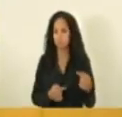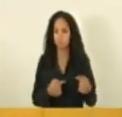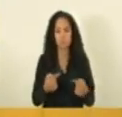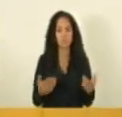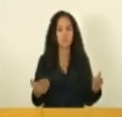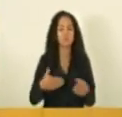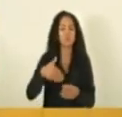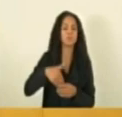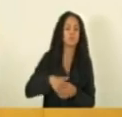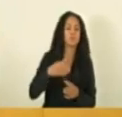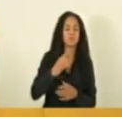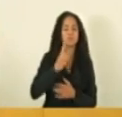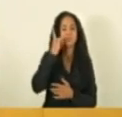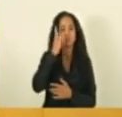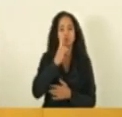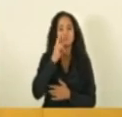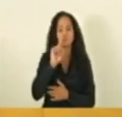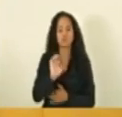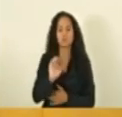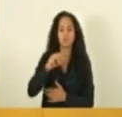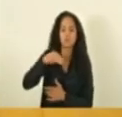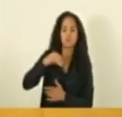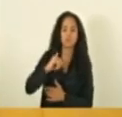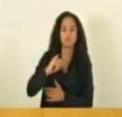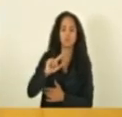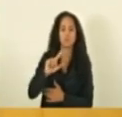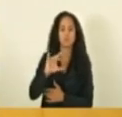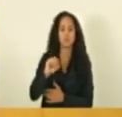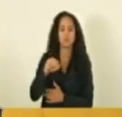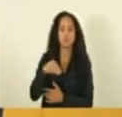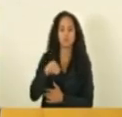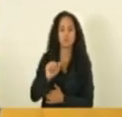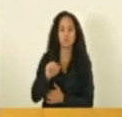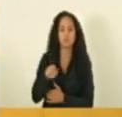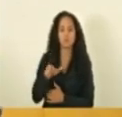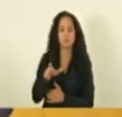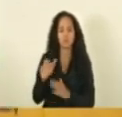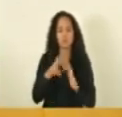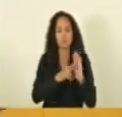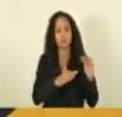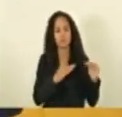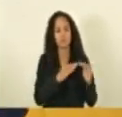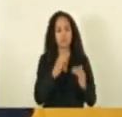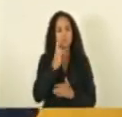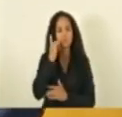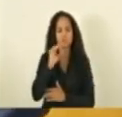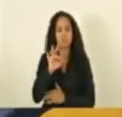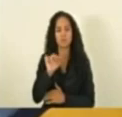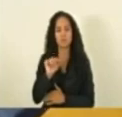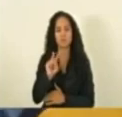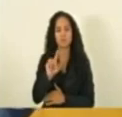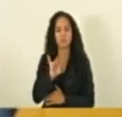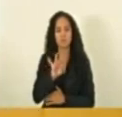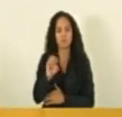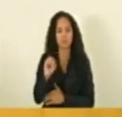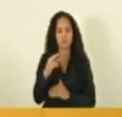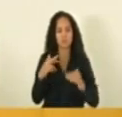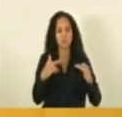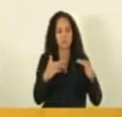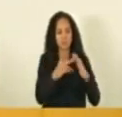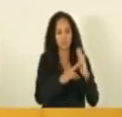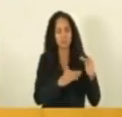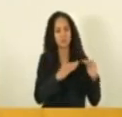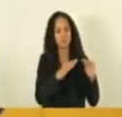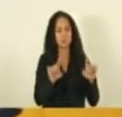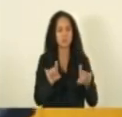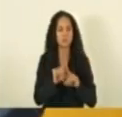discutir. Como vota o deputado Emílio Mameri? Doutor Emílio Mameri vota com o relator. Como vota o deputado doutor Rafael Favato? Vota com o